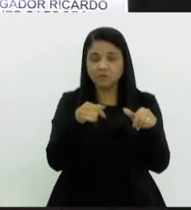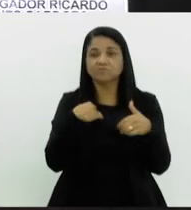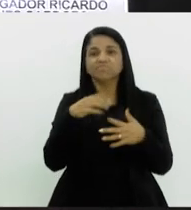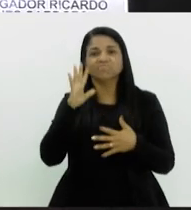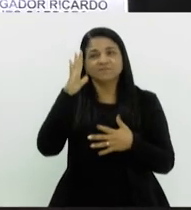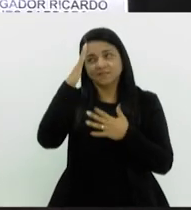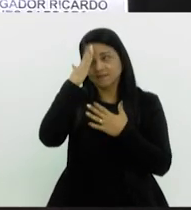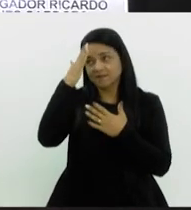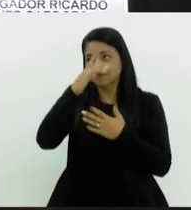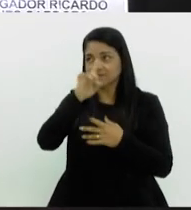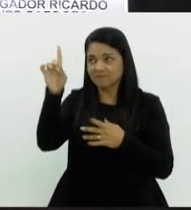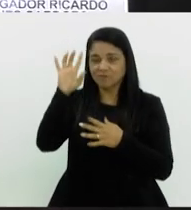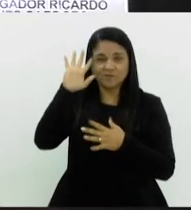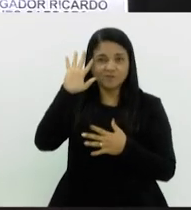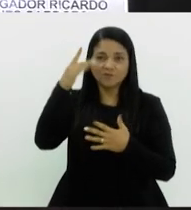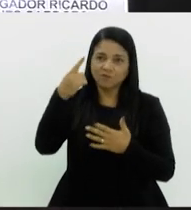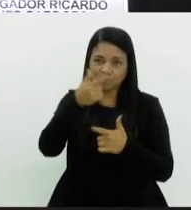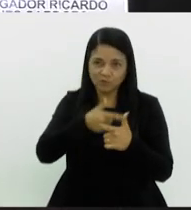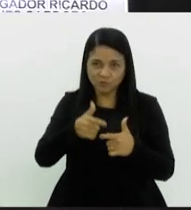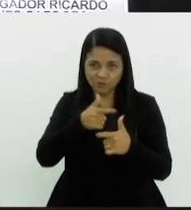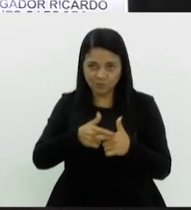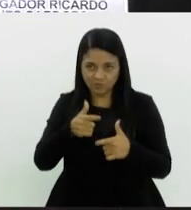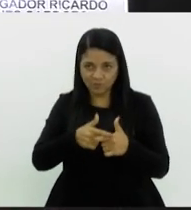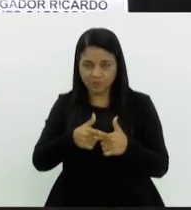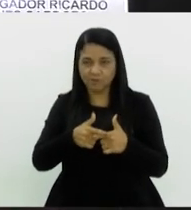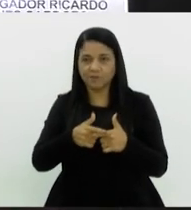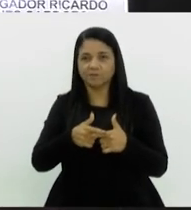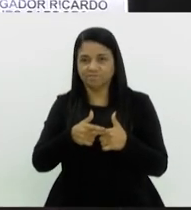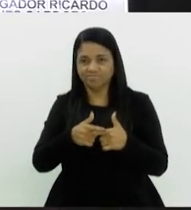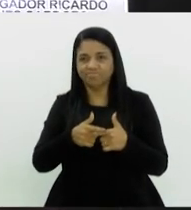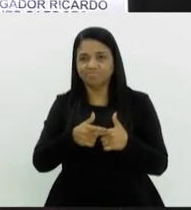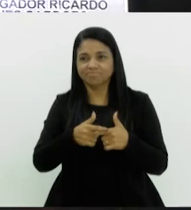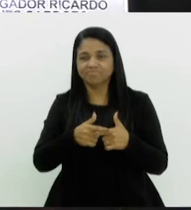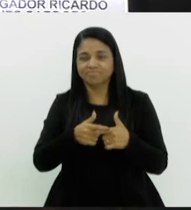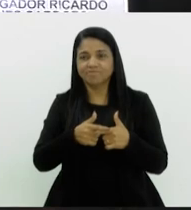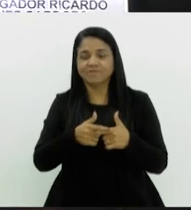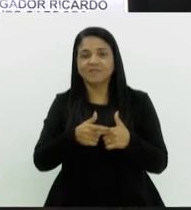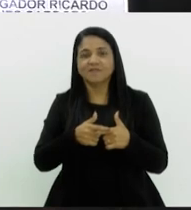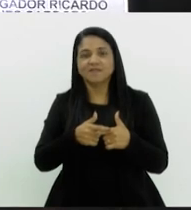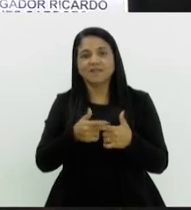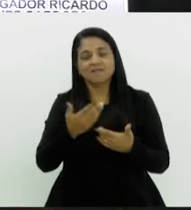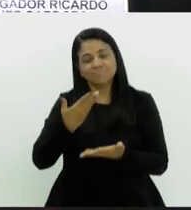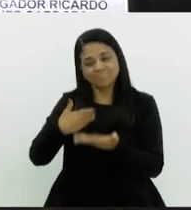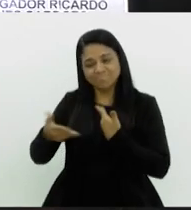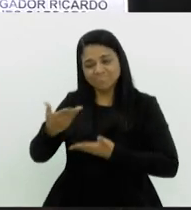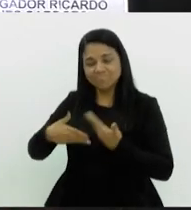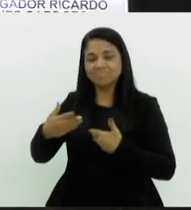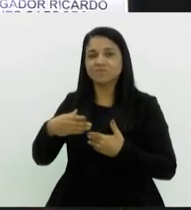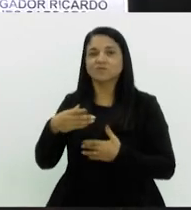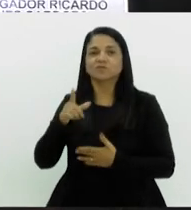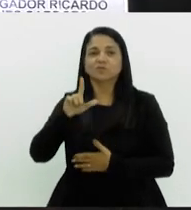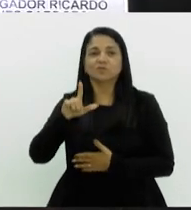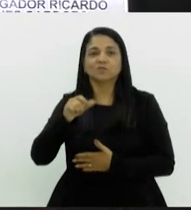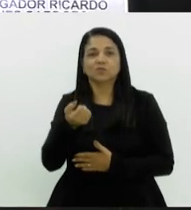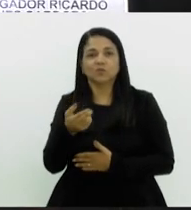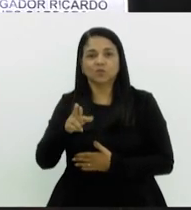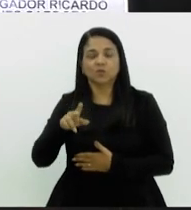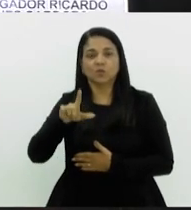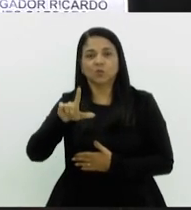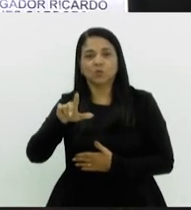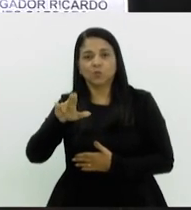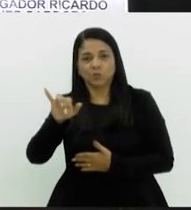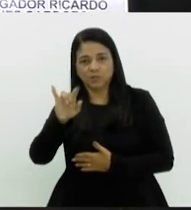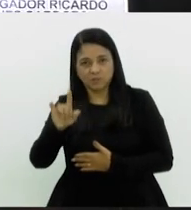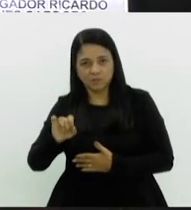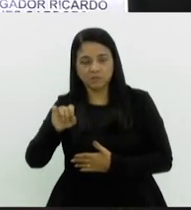foi solucionado o problema através da intervenção do doutor Luiz Iveita. Essa foi minha primeira